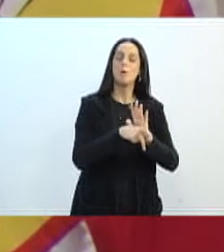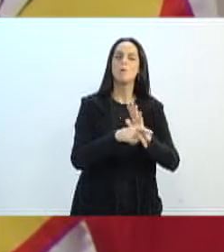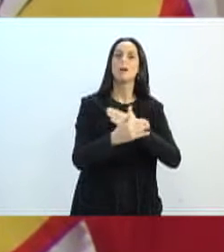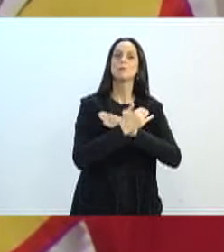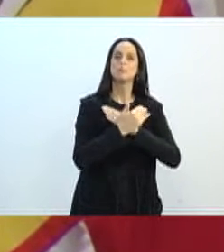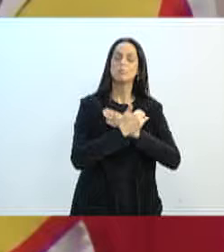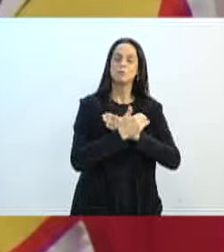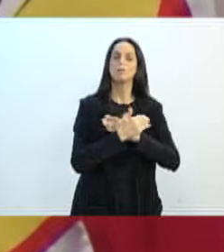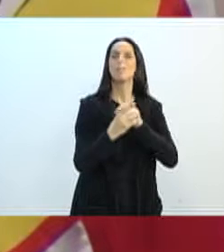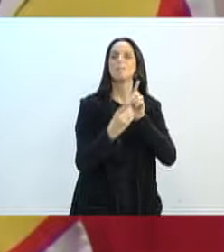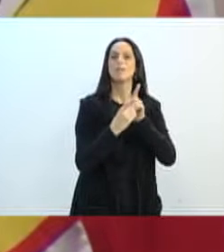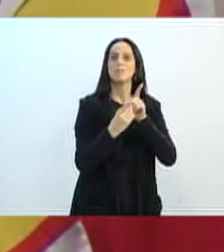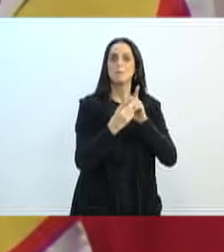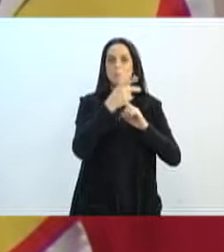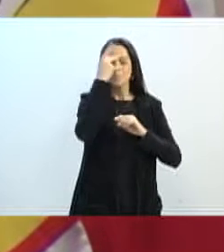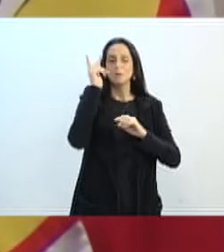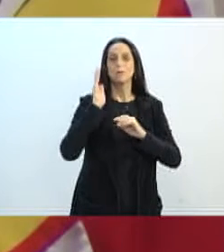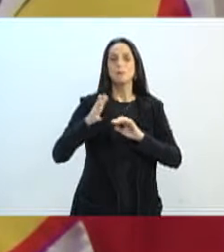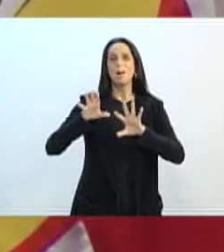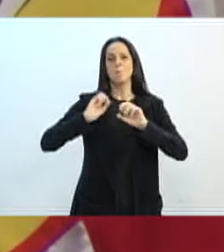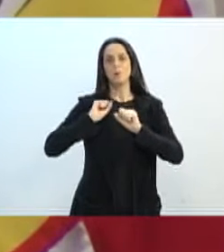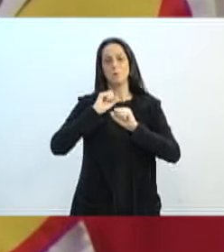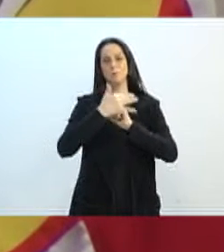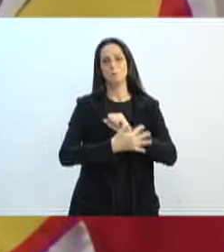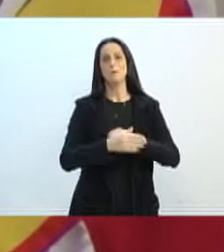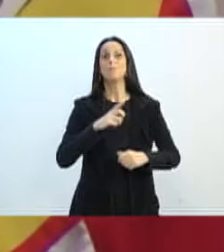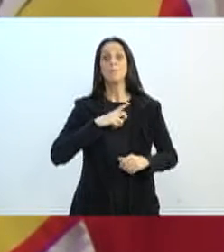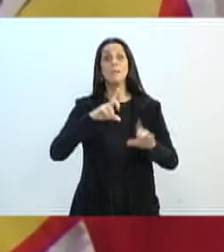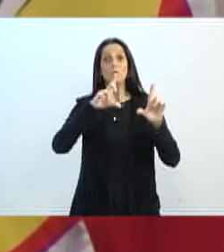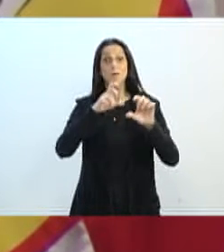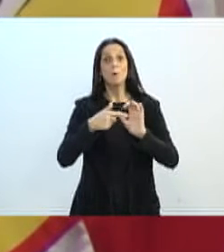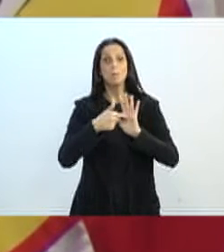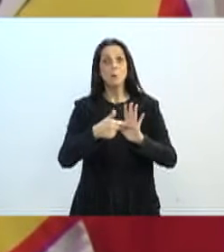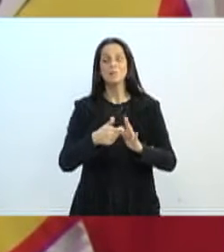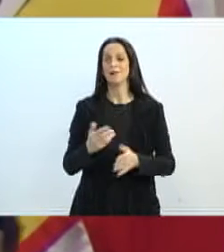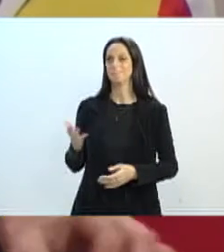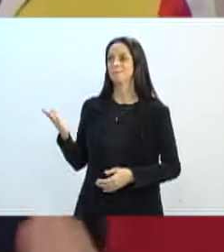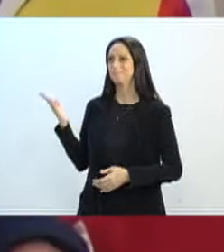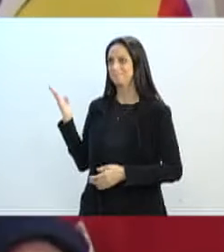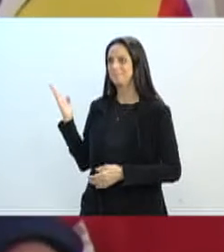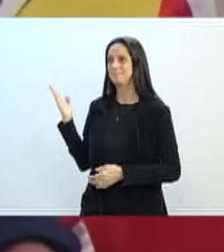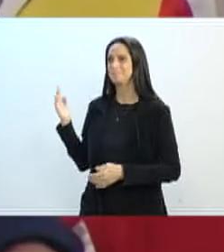da FURB, nós estivemos lá, tem algumas fotos aí, né, Ari?